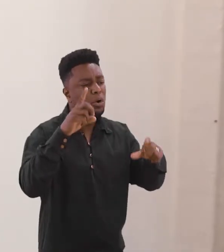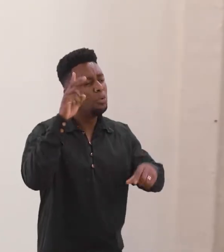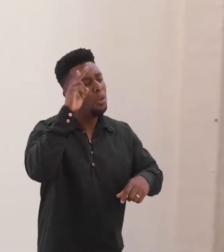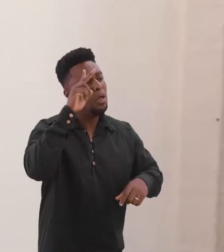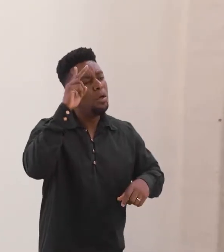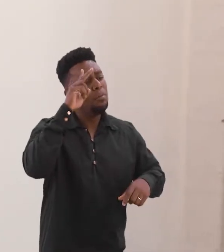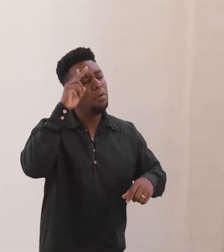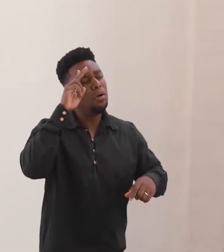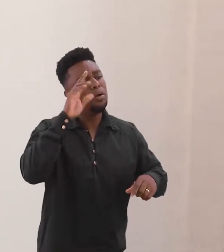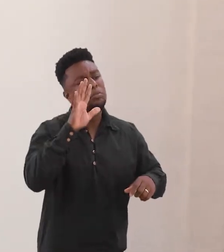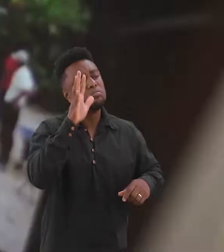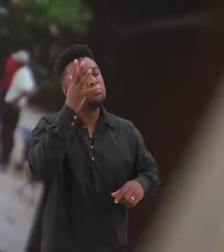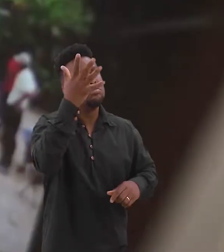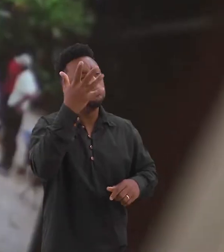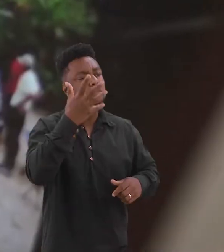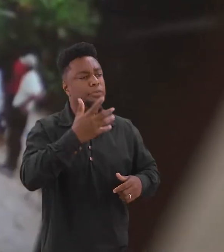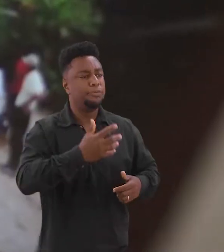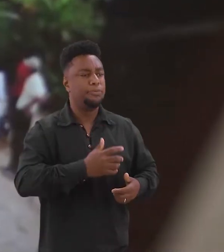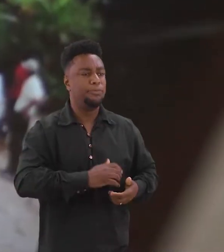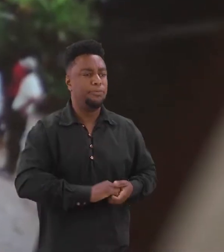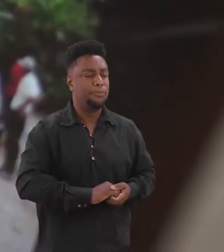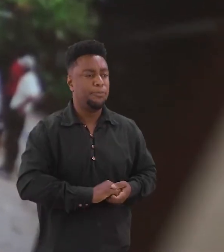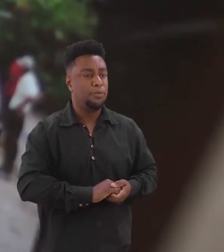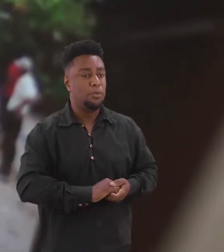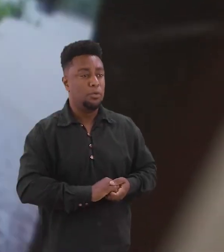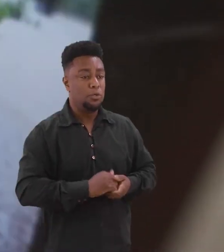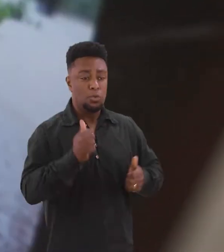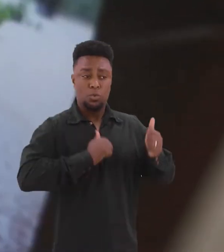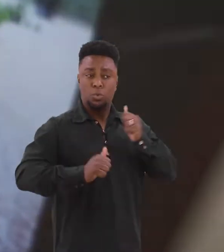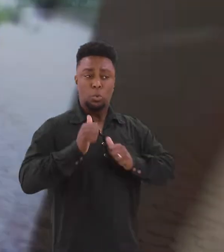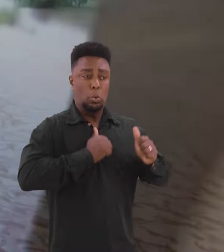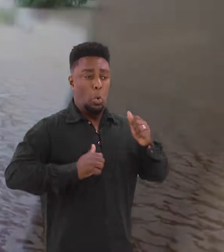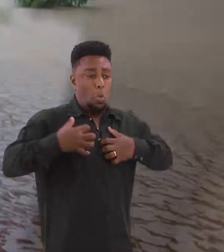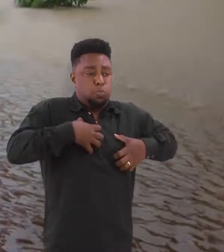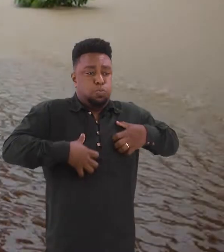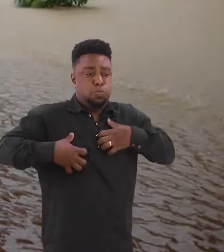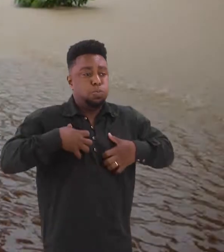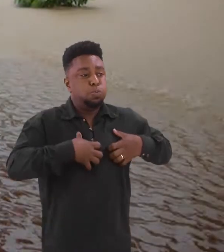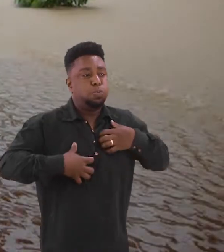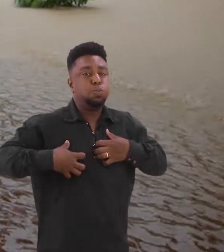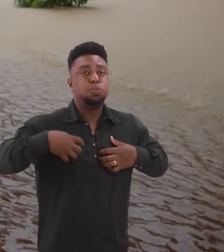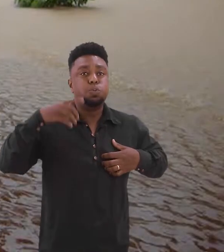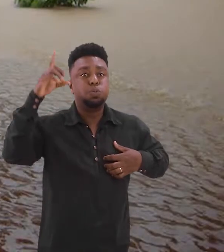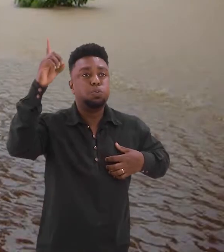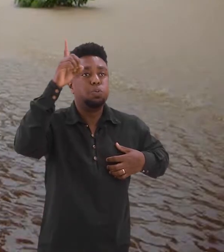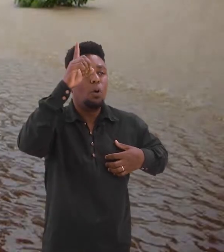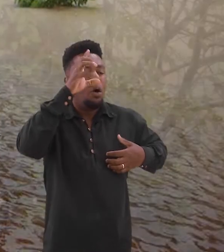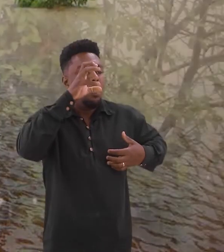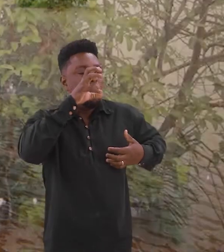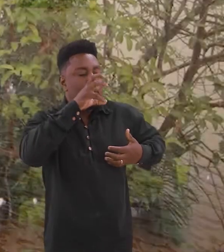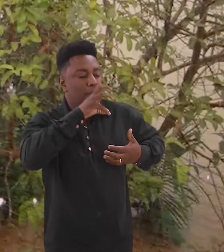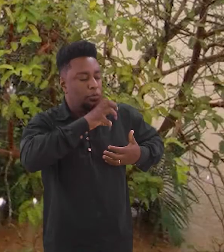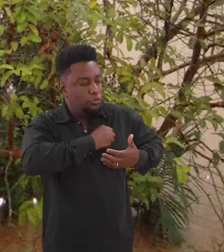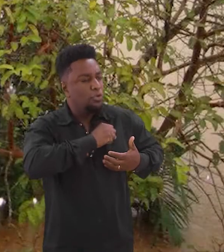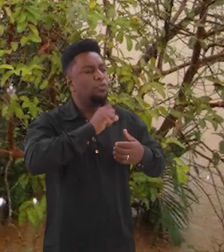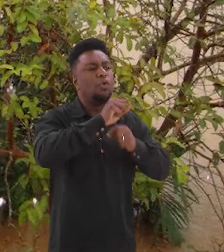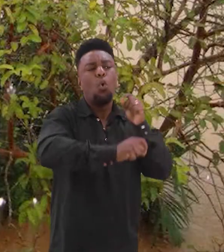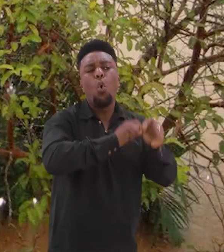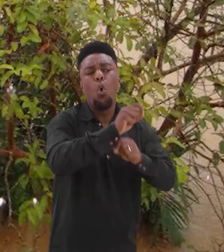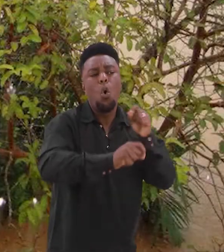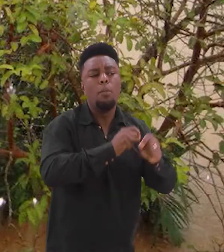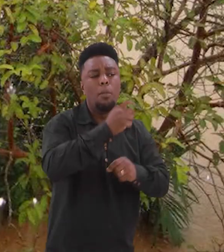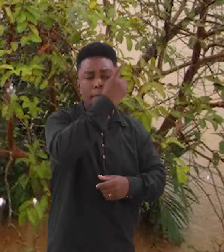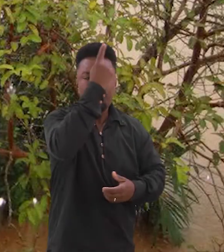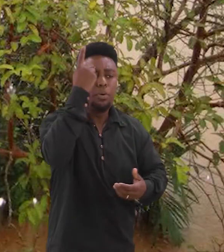como tudo aconteceu. No meio do desespero, o amor de Deus se manifestou através de pessoas que